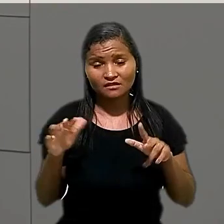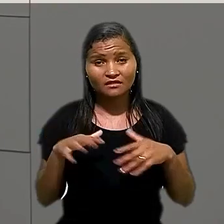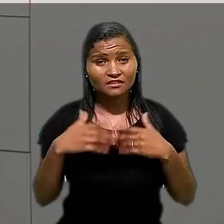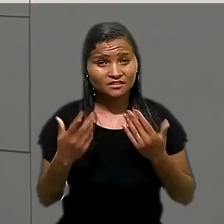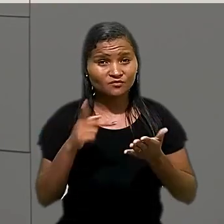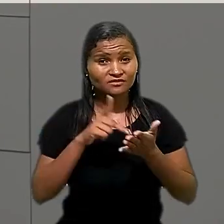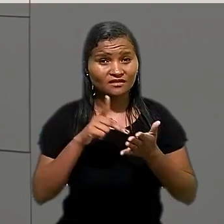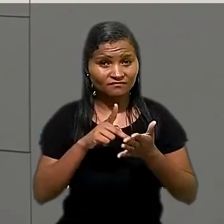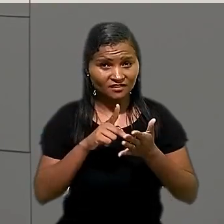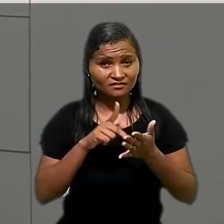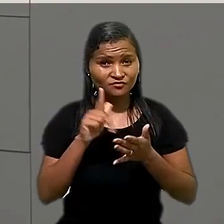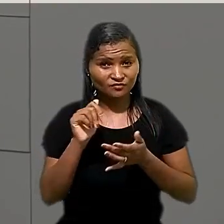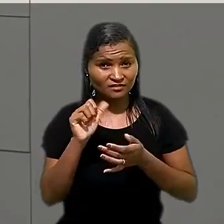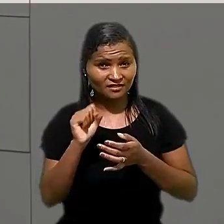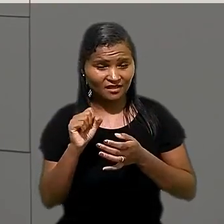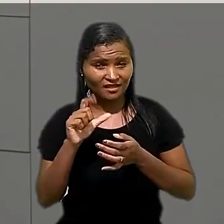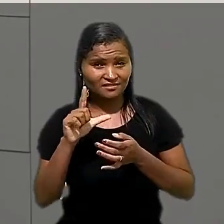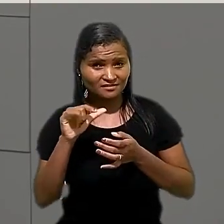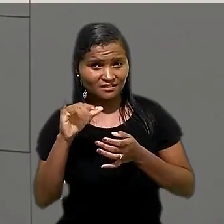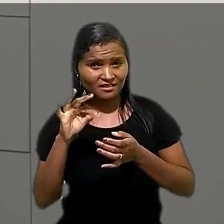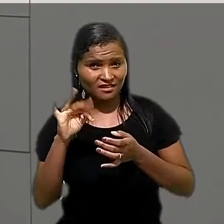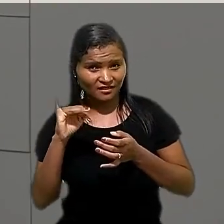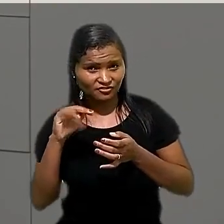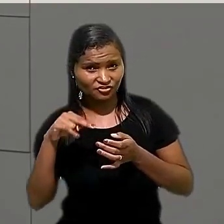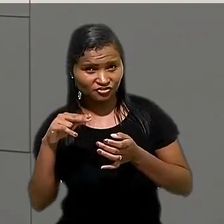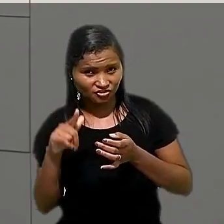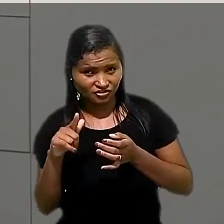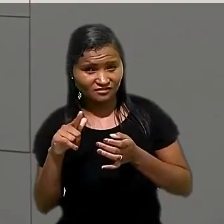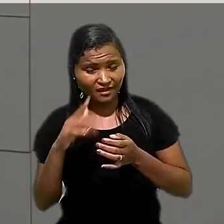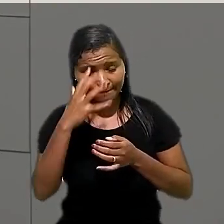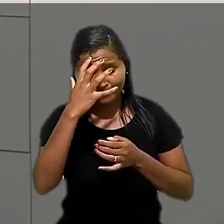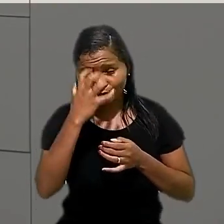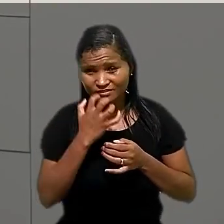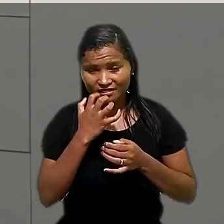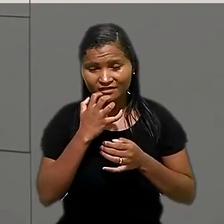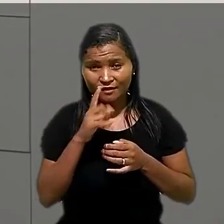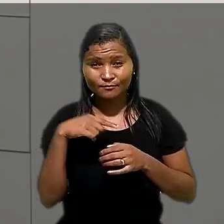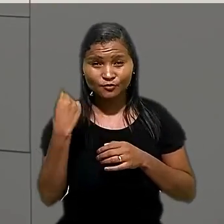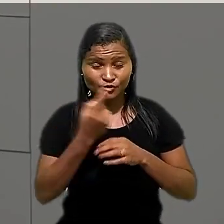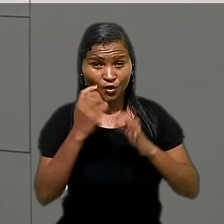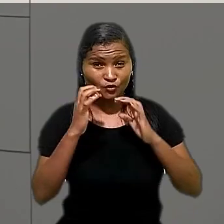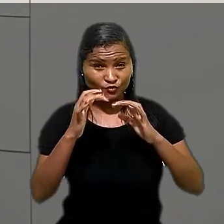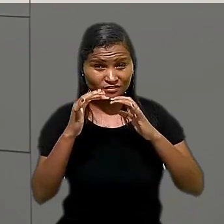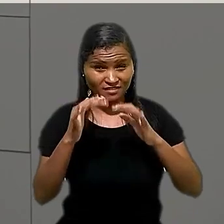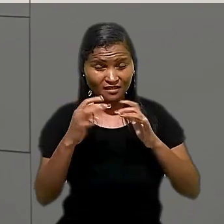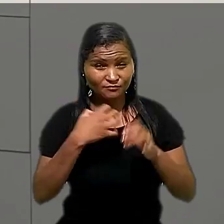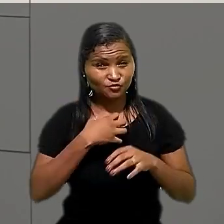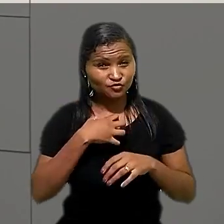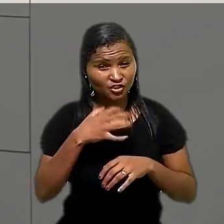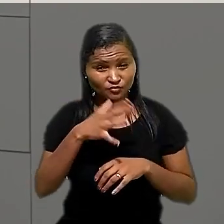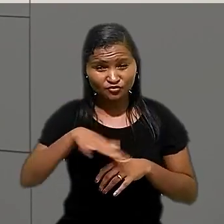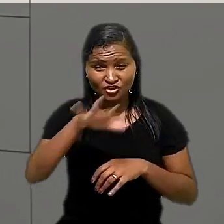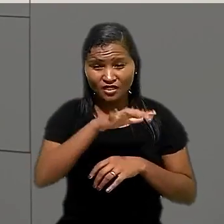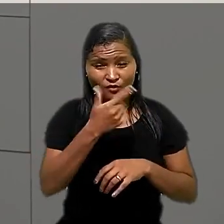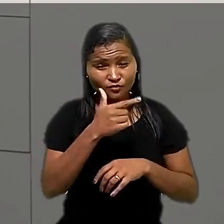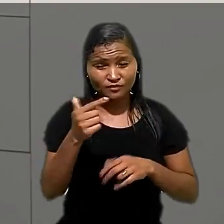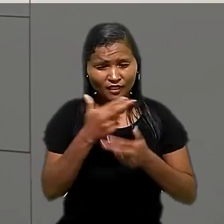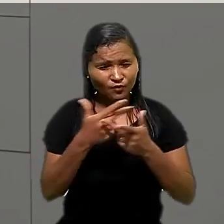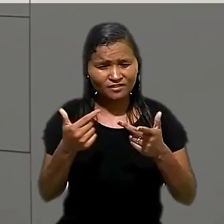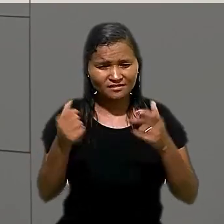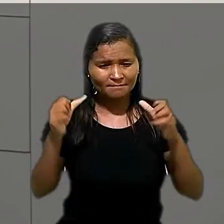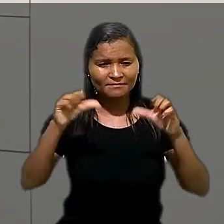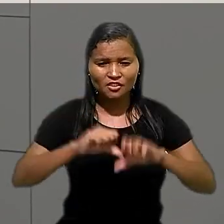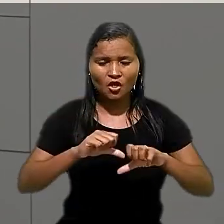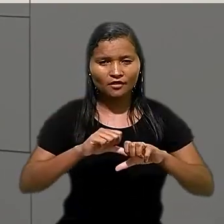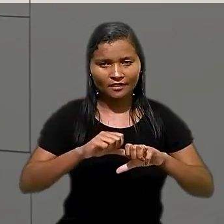Então na verdade assim o guias Light é uma questão muito séria pois assim para o nosso cérebro de uma maneira geral Não existe coisa pior do que você